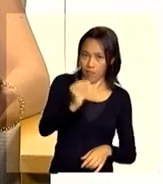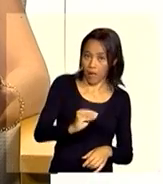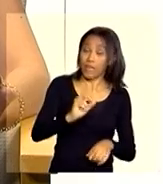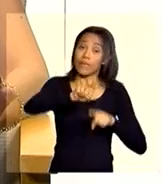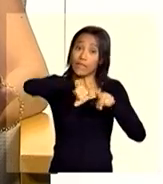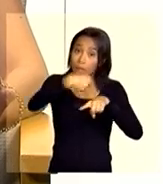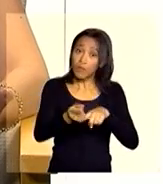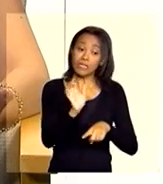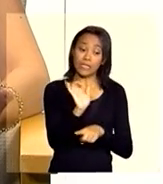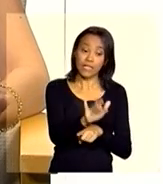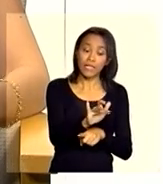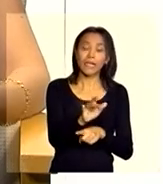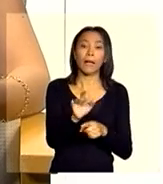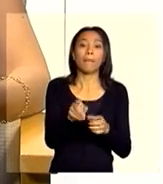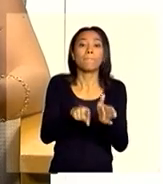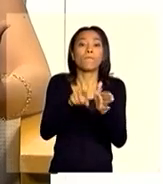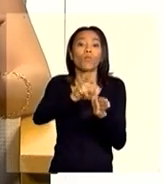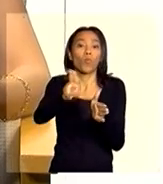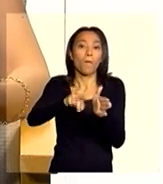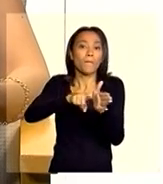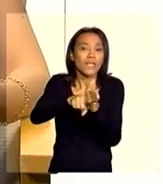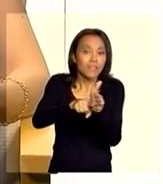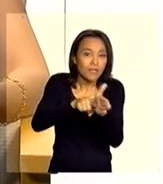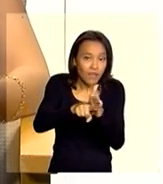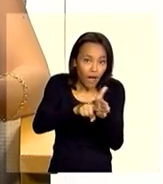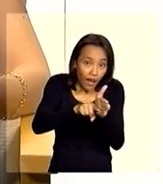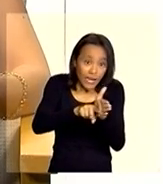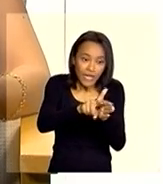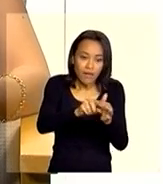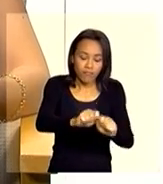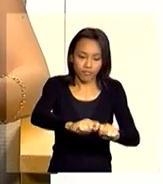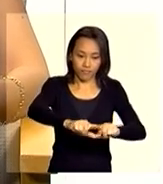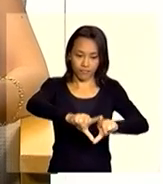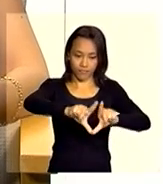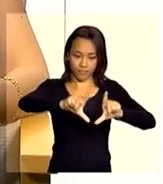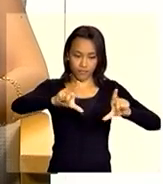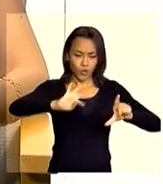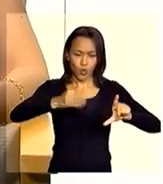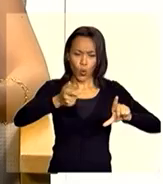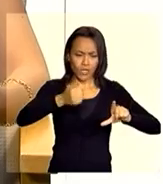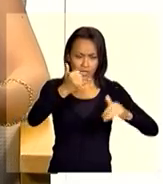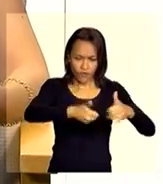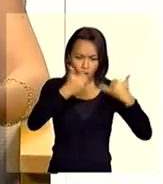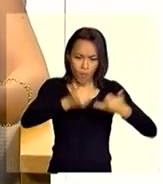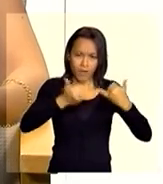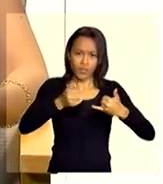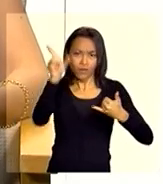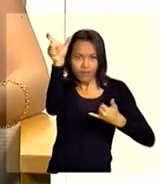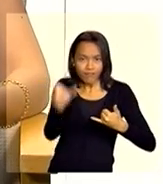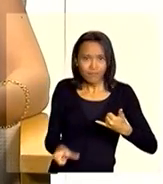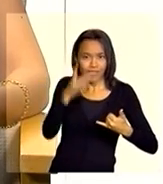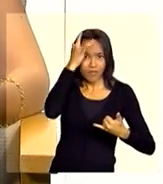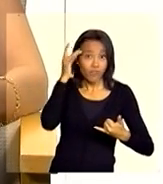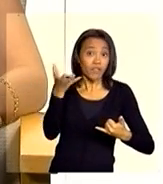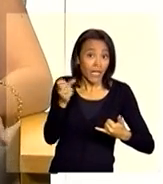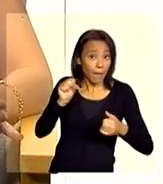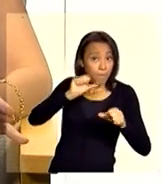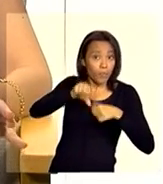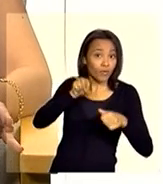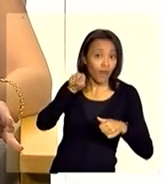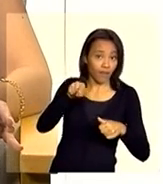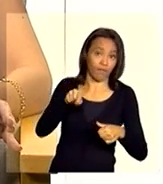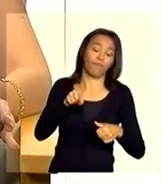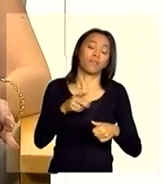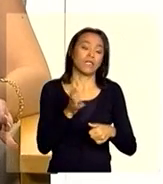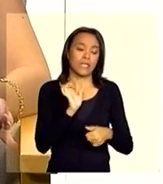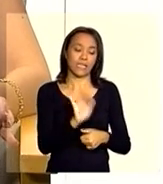clica no botão pesquisar e o sistema vai apresentar todos os dados dessa pessoa que você tá querendo fazer alteração